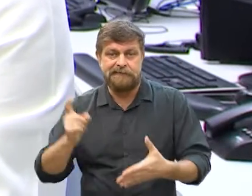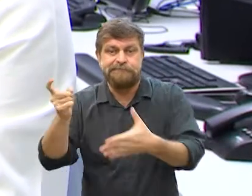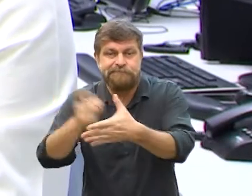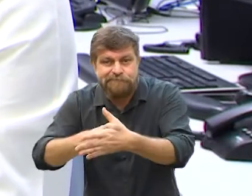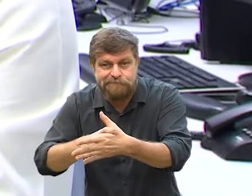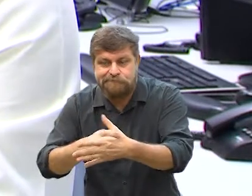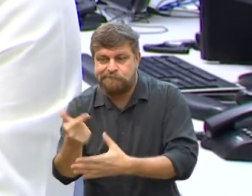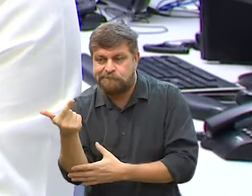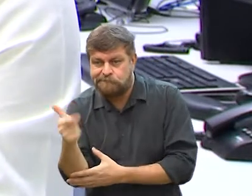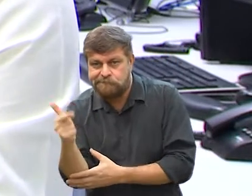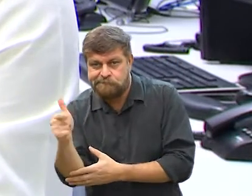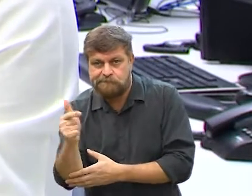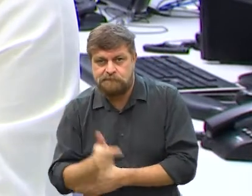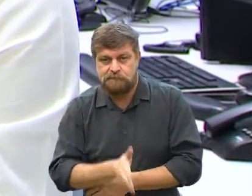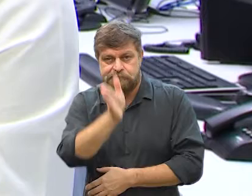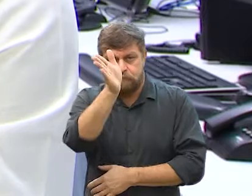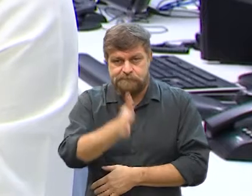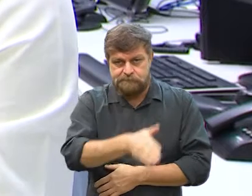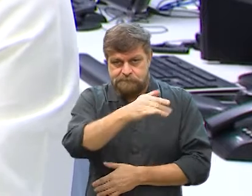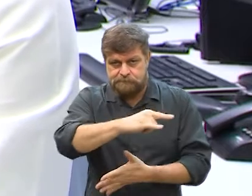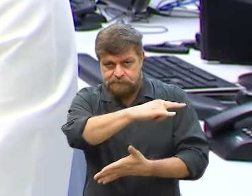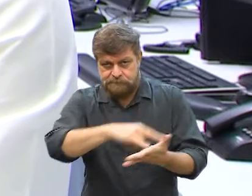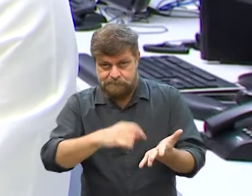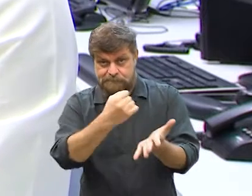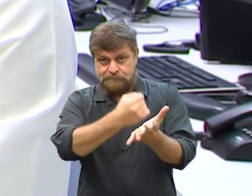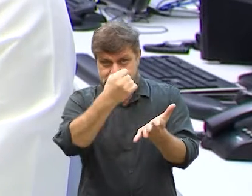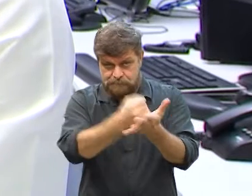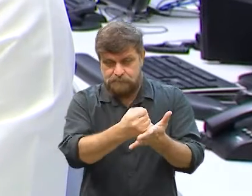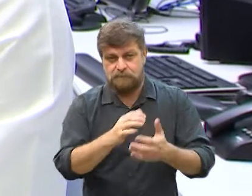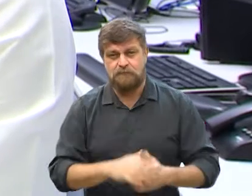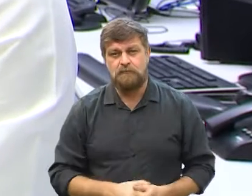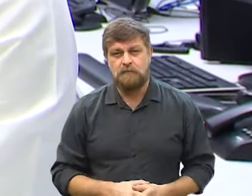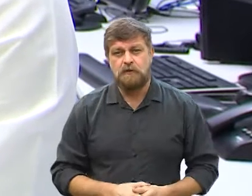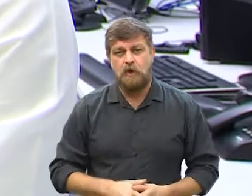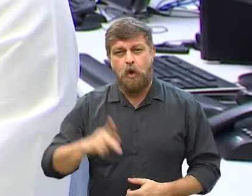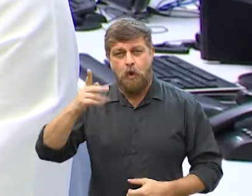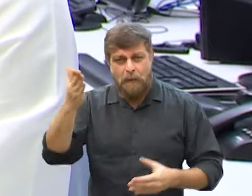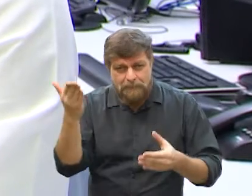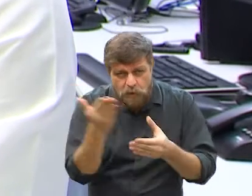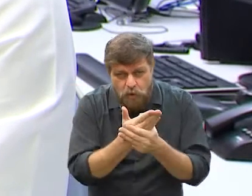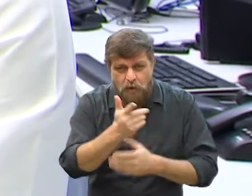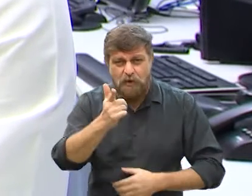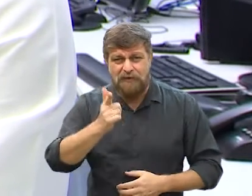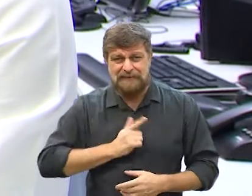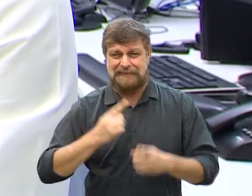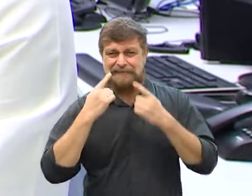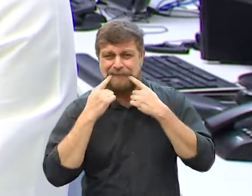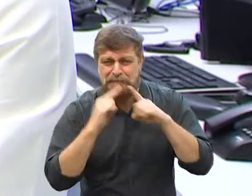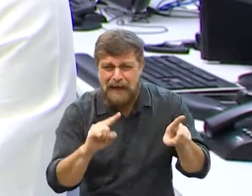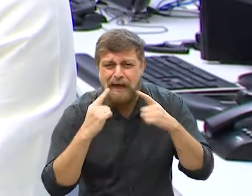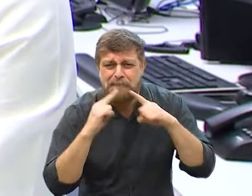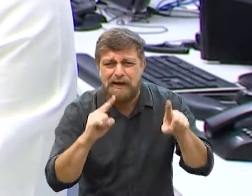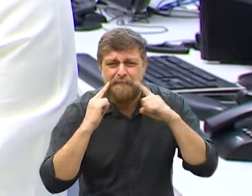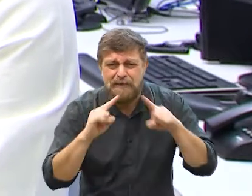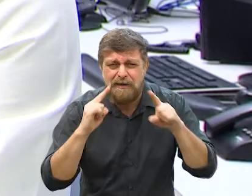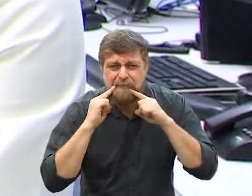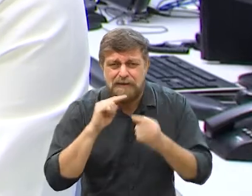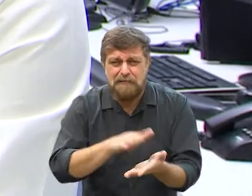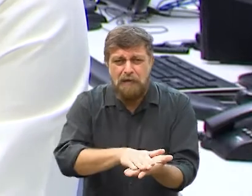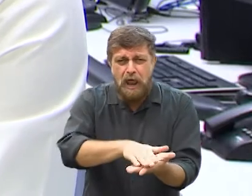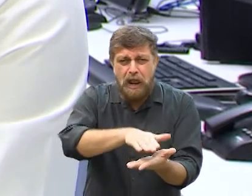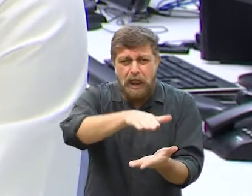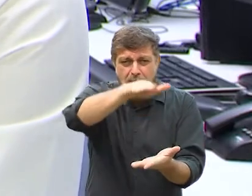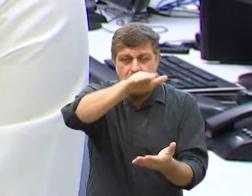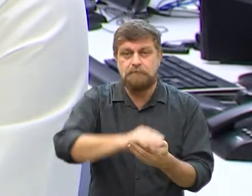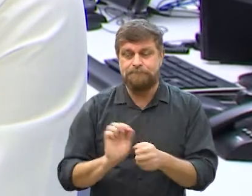e resulte nesse cancelamento contratual. Bom, o PROCON tem recebido muitas reclamações nesse sentido.